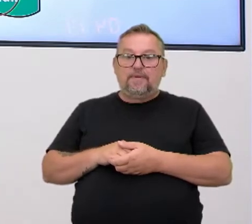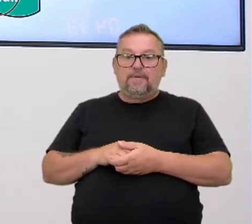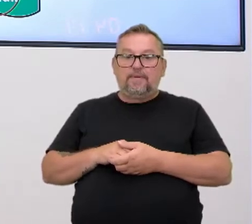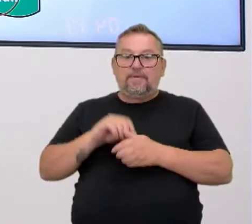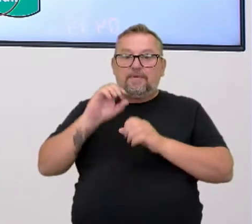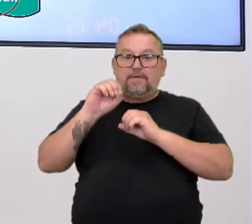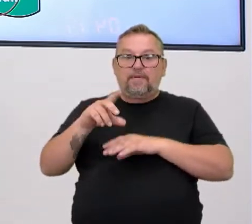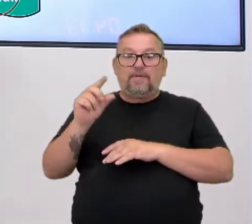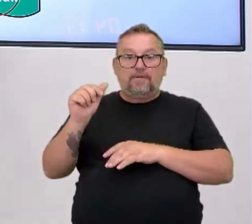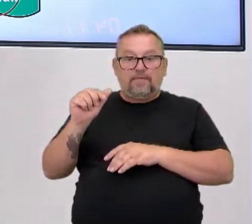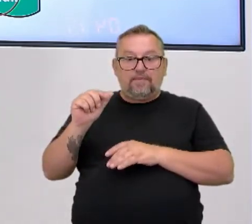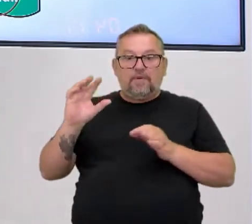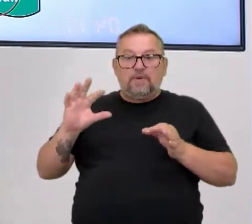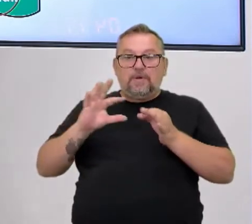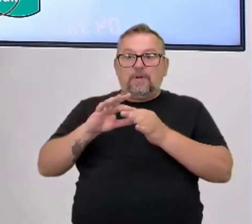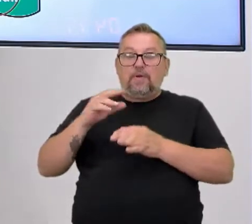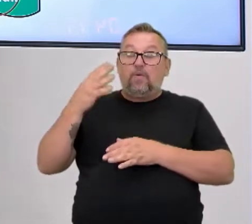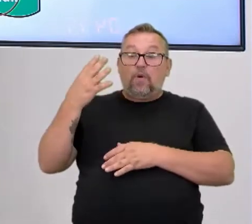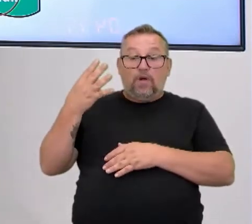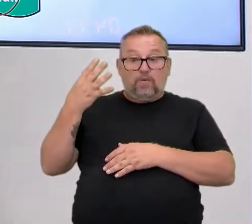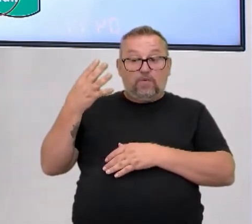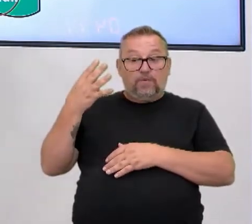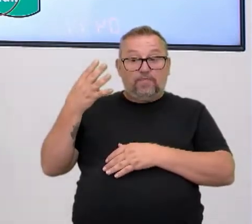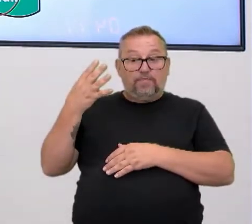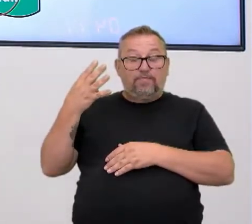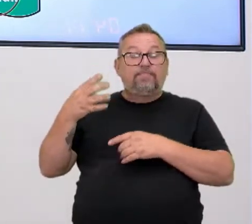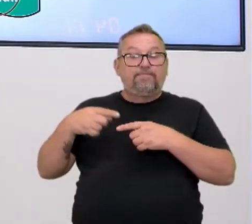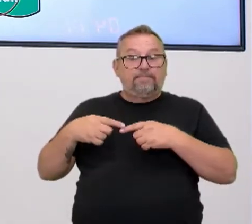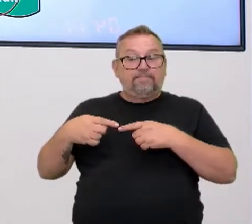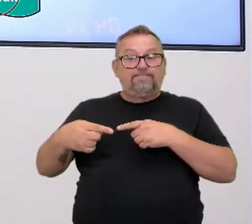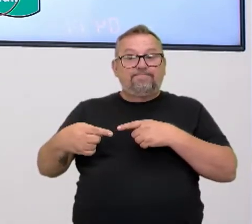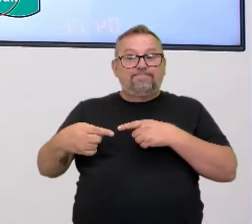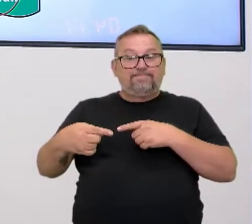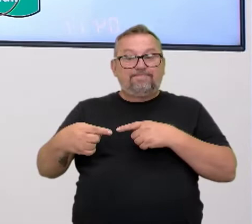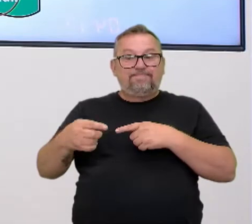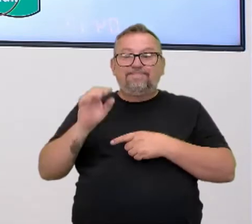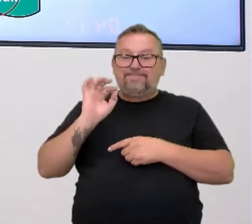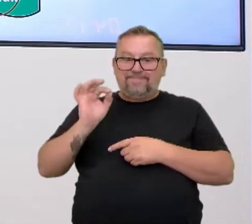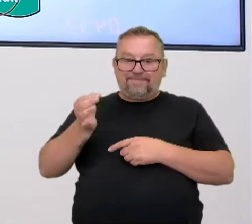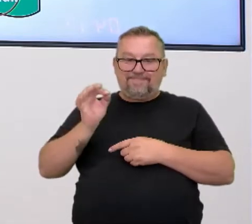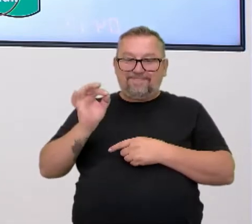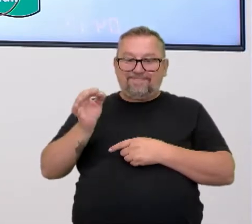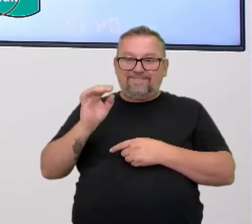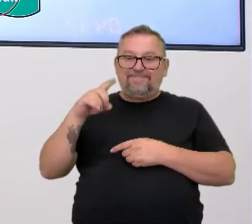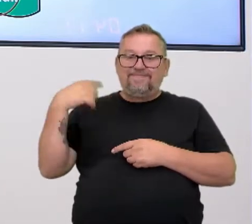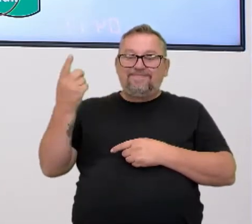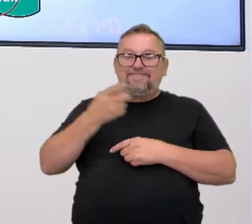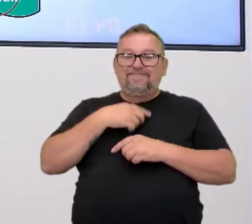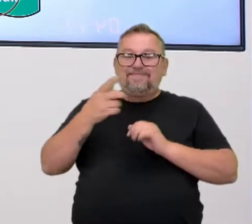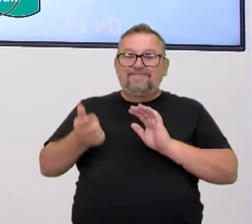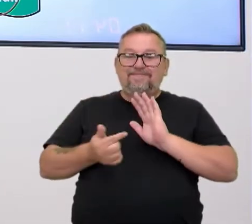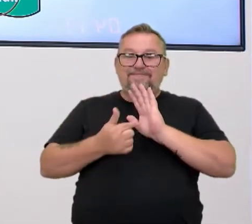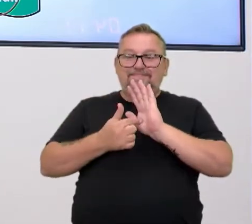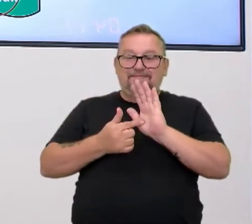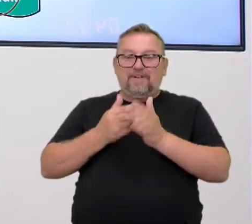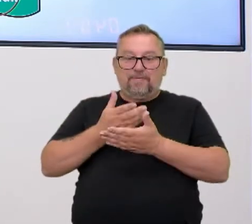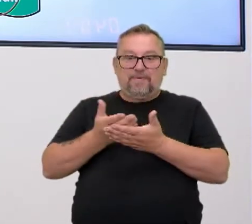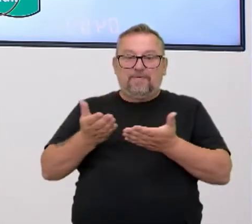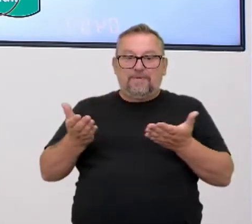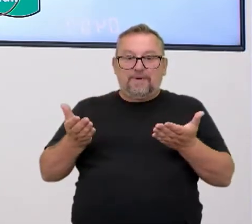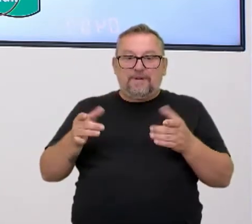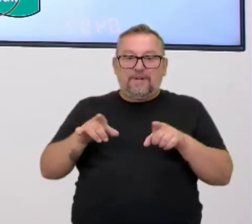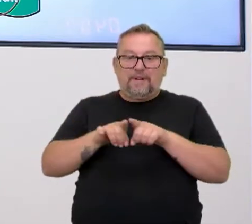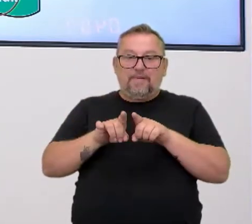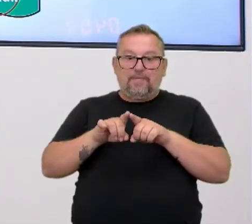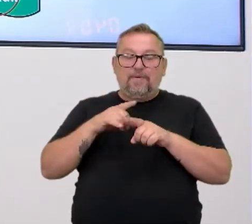educação financeira em conexão, 4 aulas semanais. Foi isso que eu apresentei aí para vocês. Então,